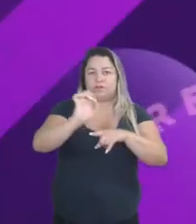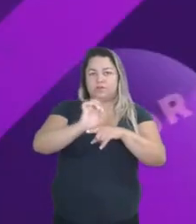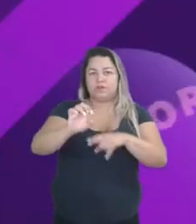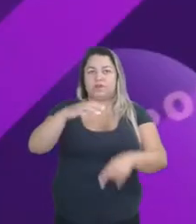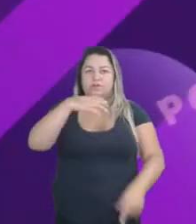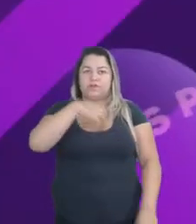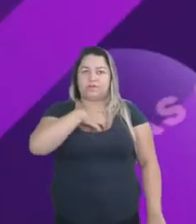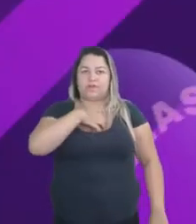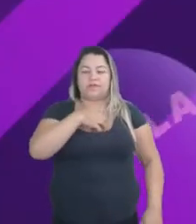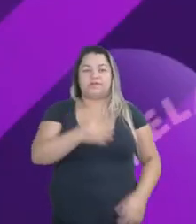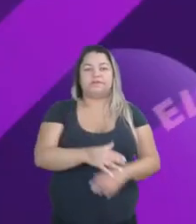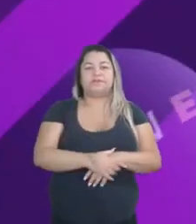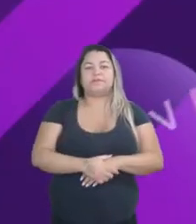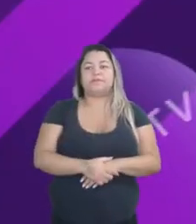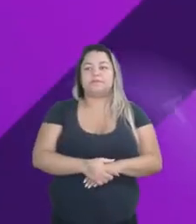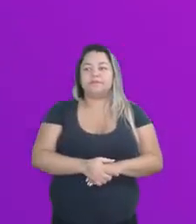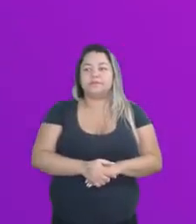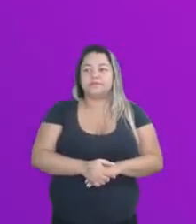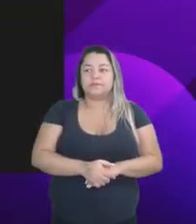Bahia.